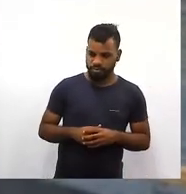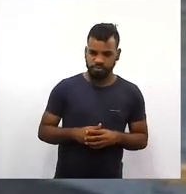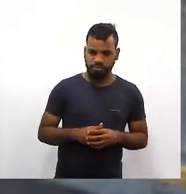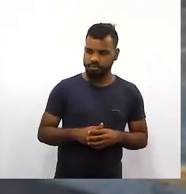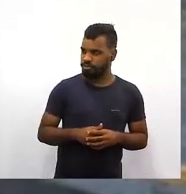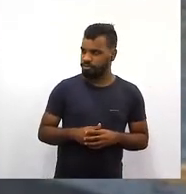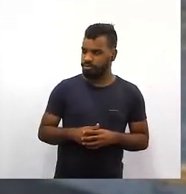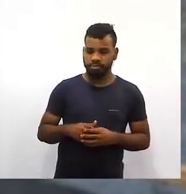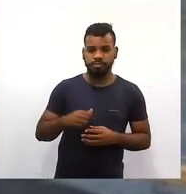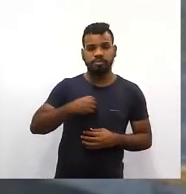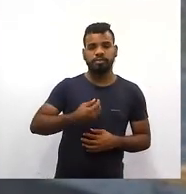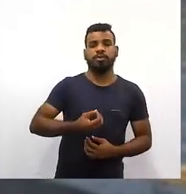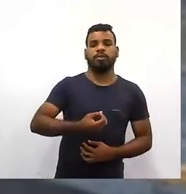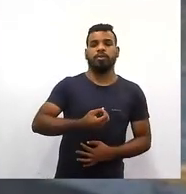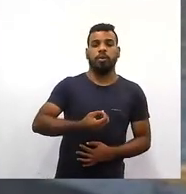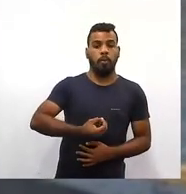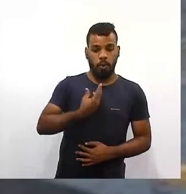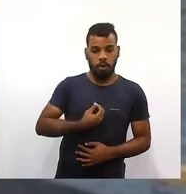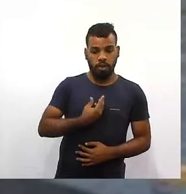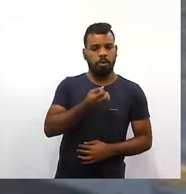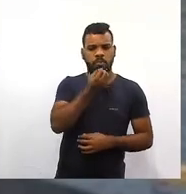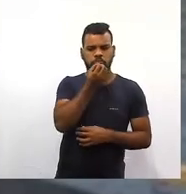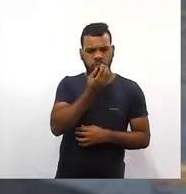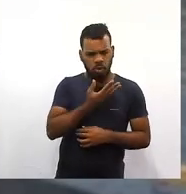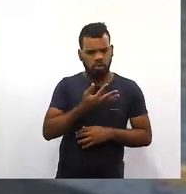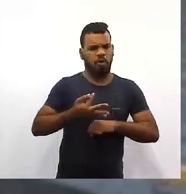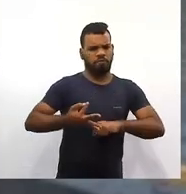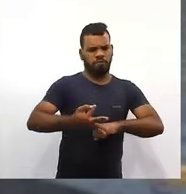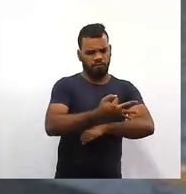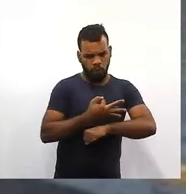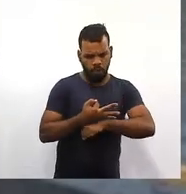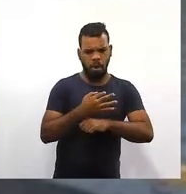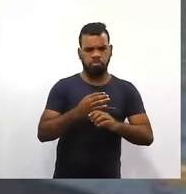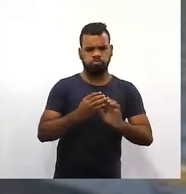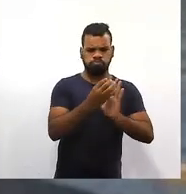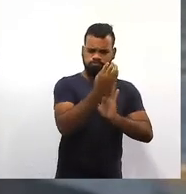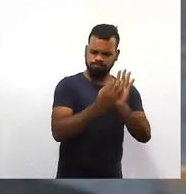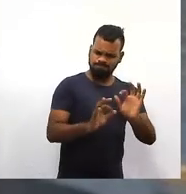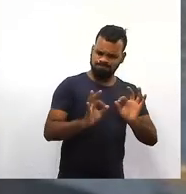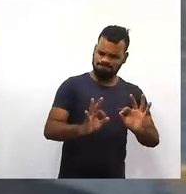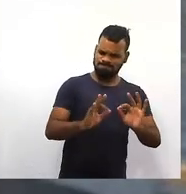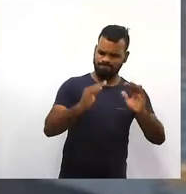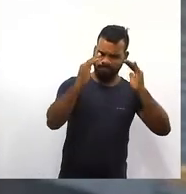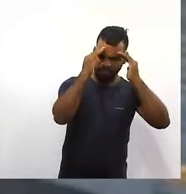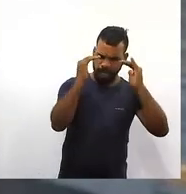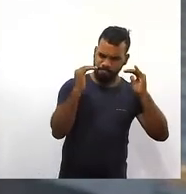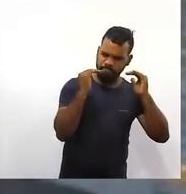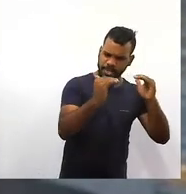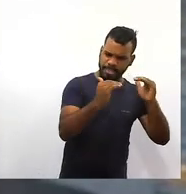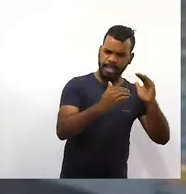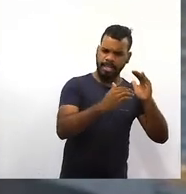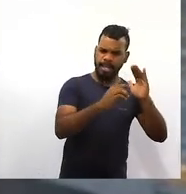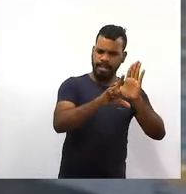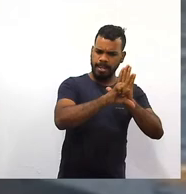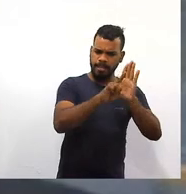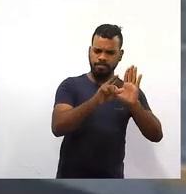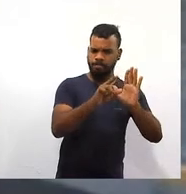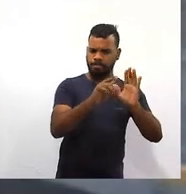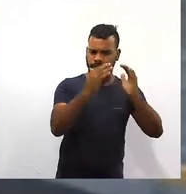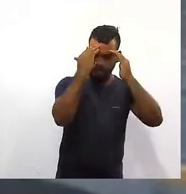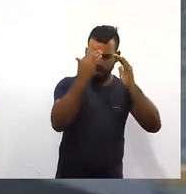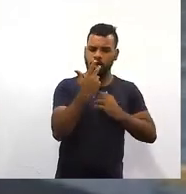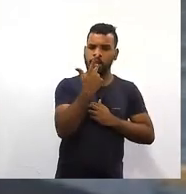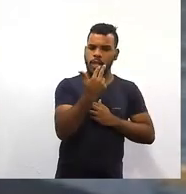poeta extremamente formal, conciso, que respeitava, né, a norma culta da língua, mas que